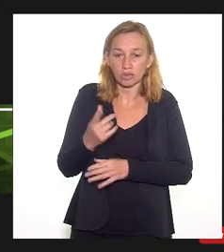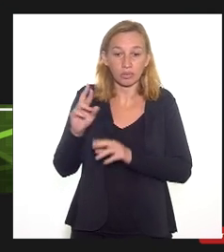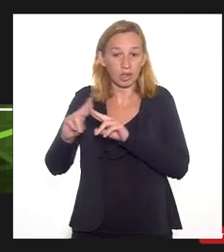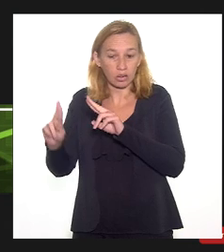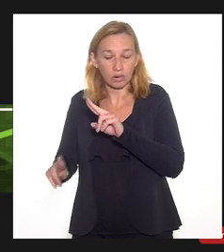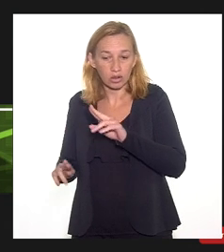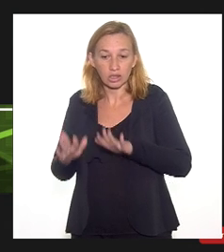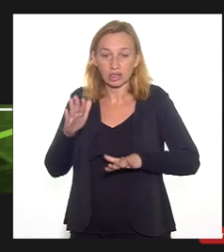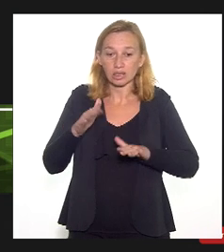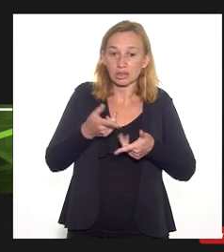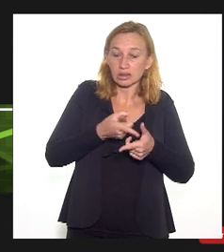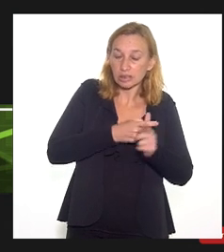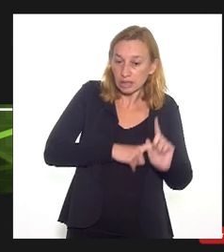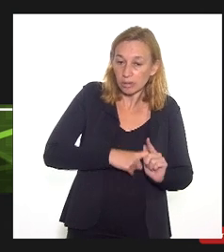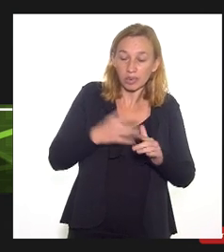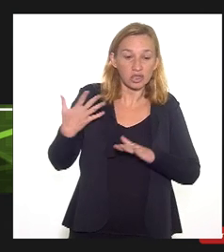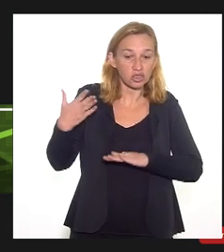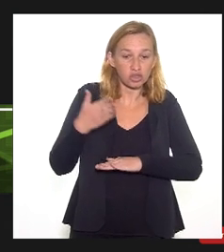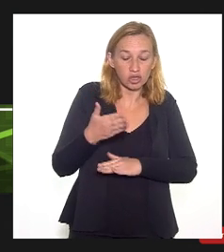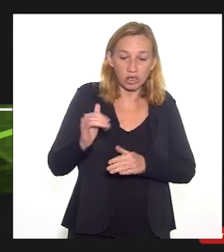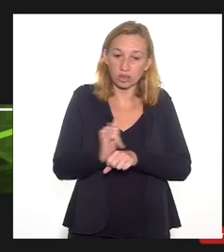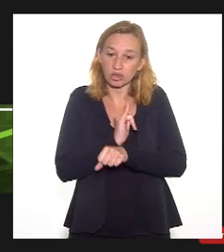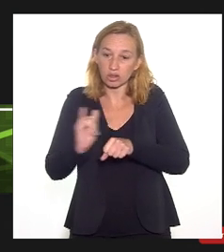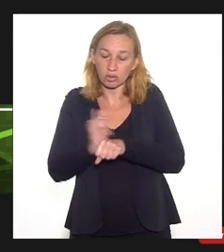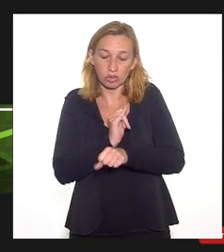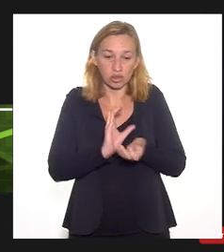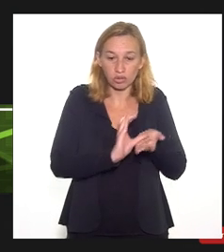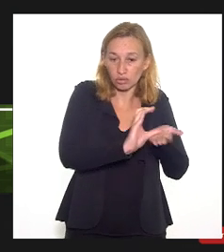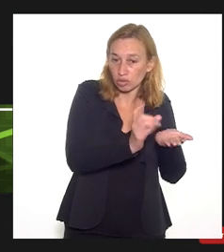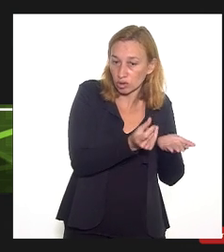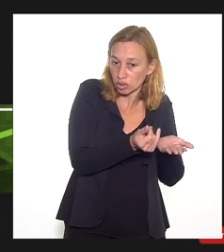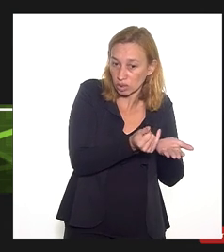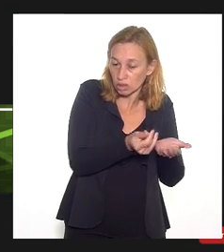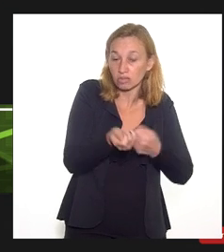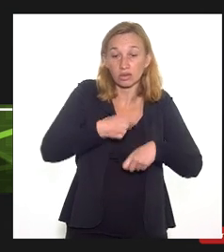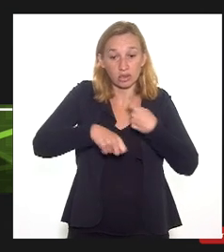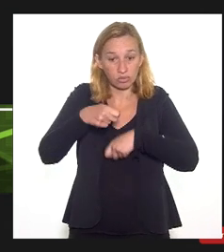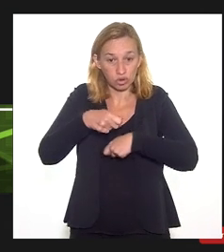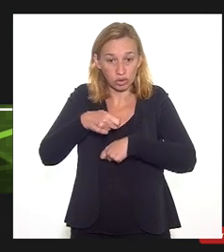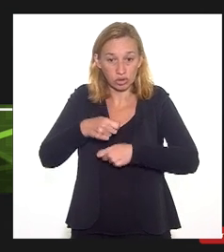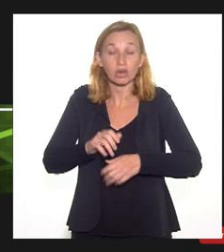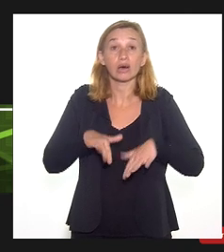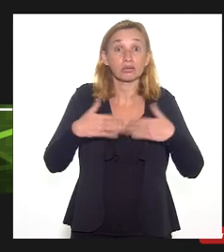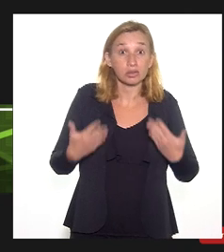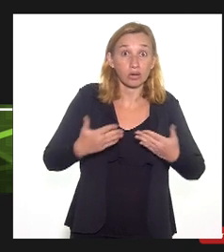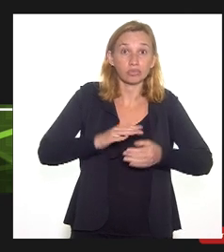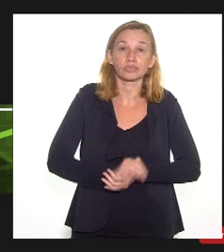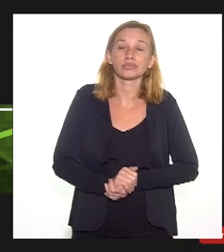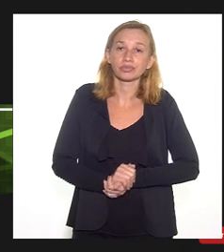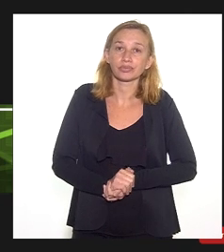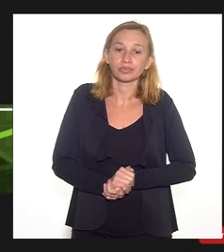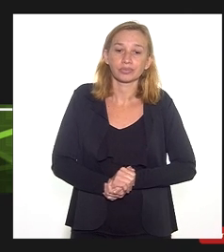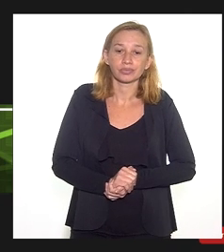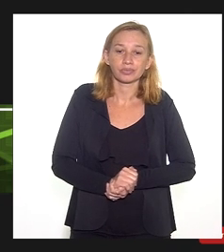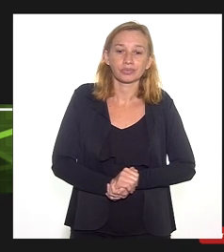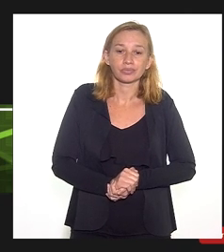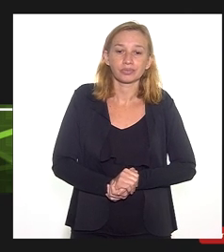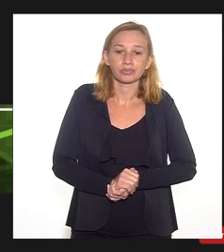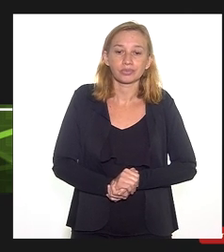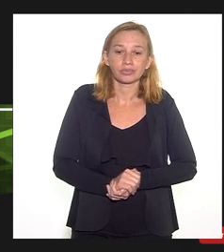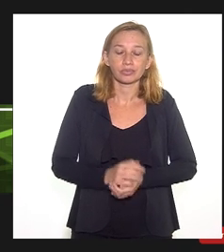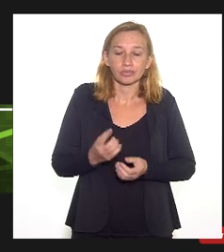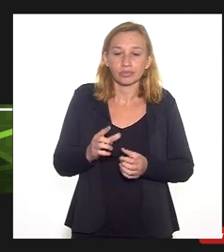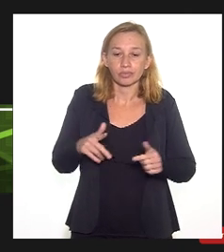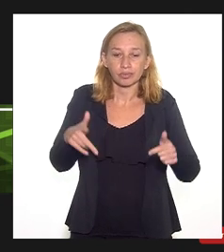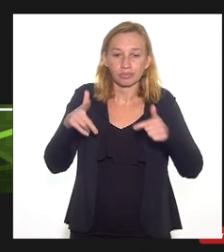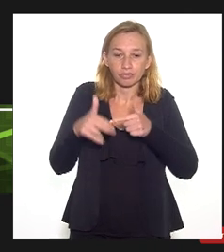depende diretamente de planejamento financeiro de planejamento administrativo então se nós estamos impedidos